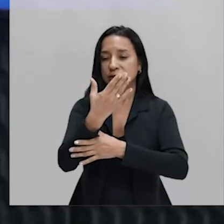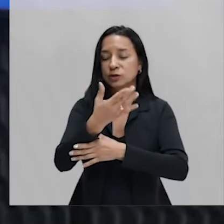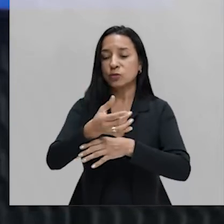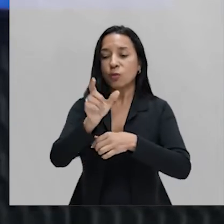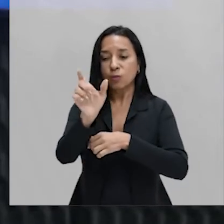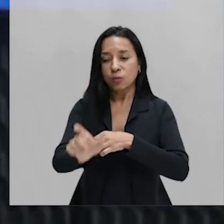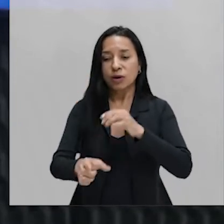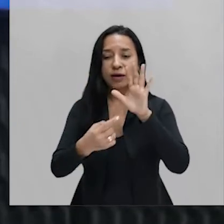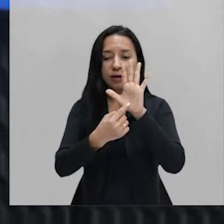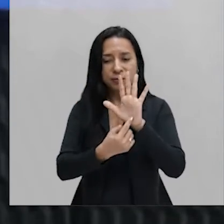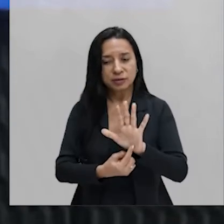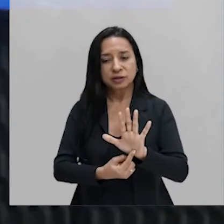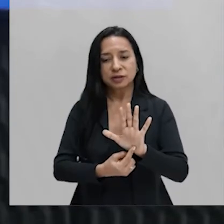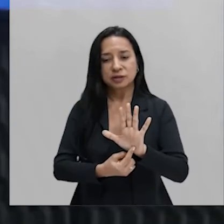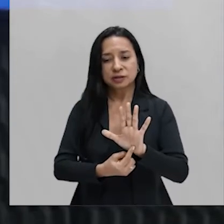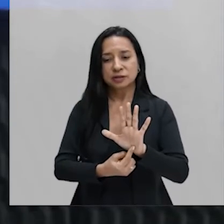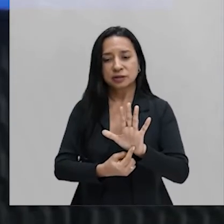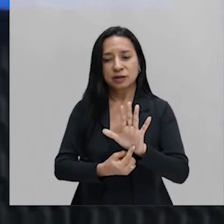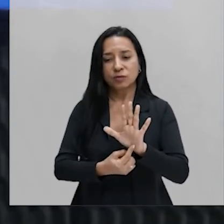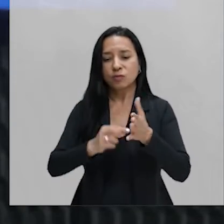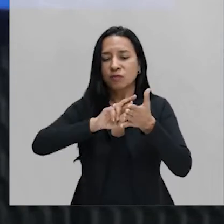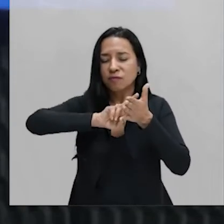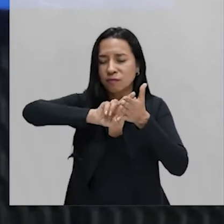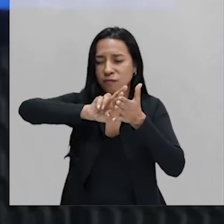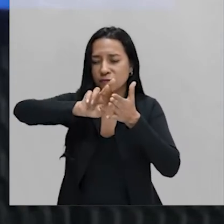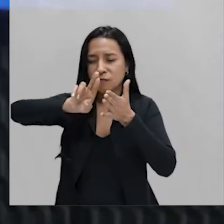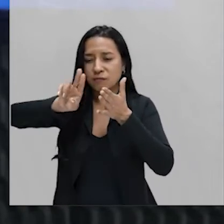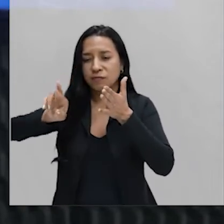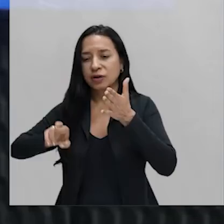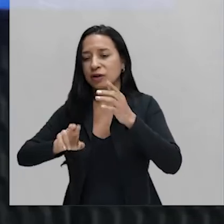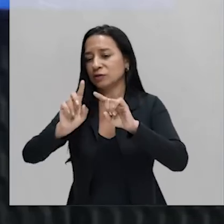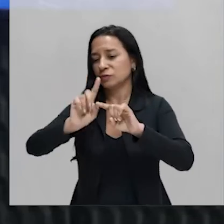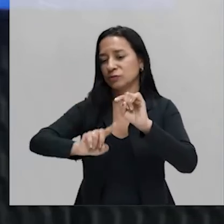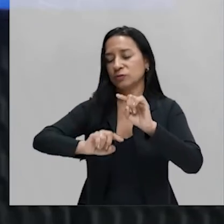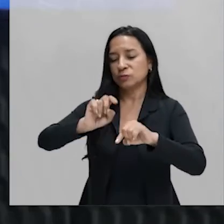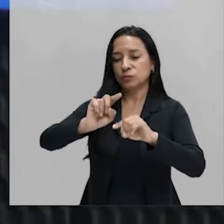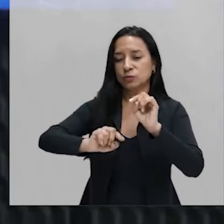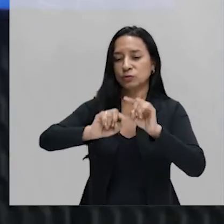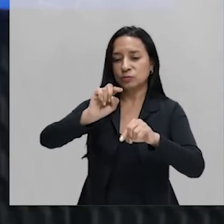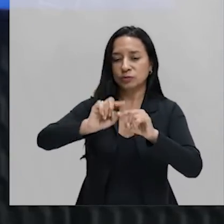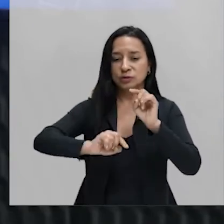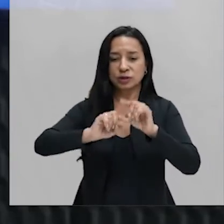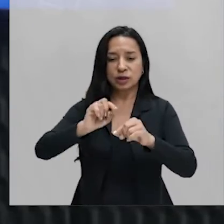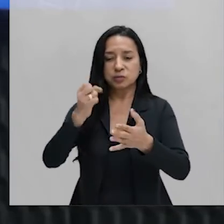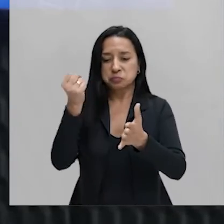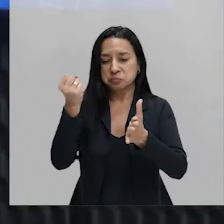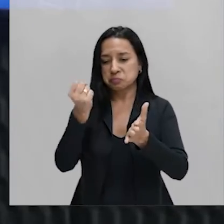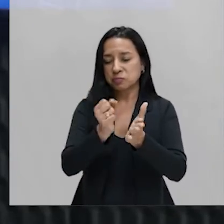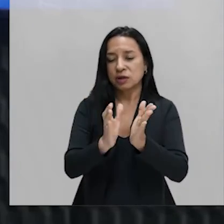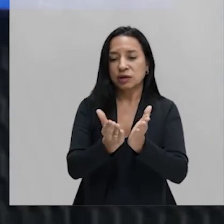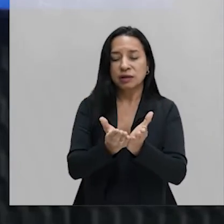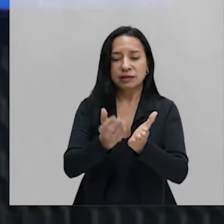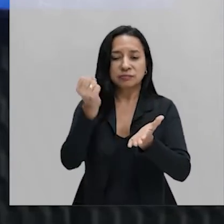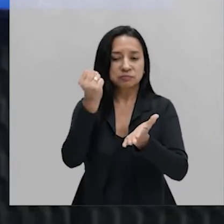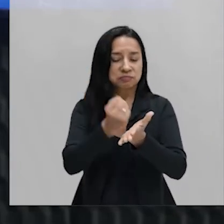a camarim, com direito a área de ensaio, teatro, carteira assinada,